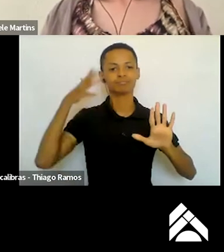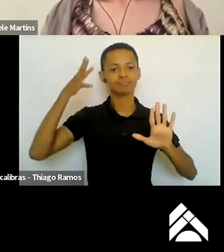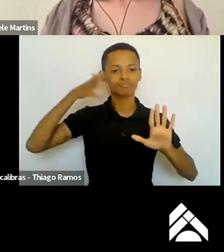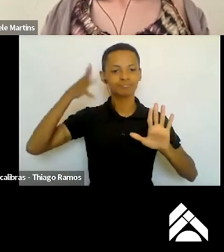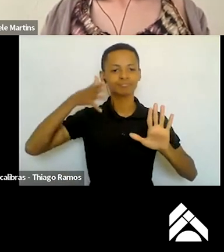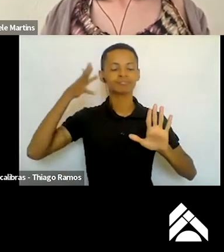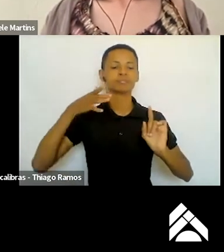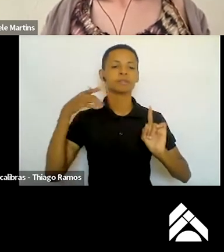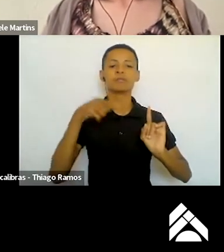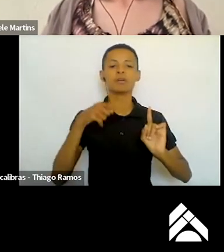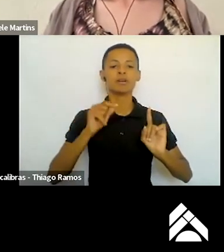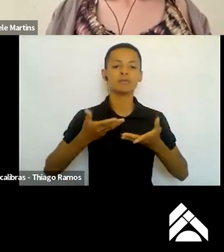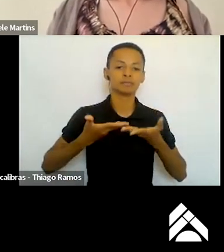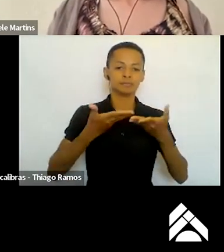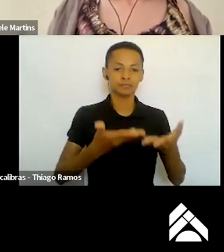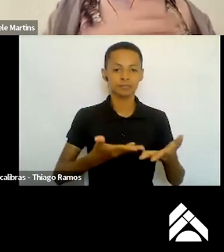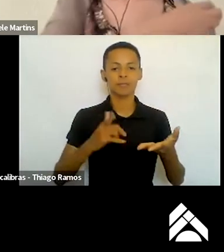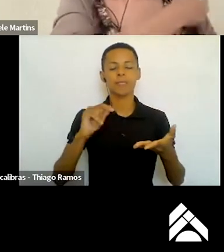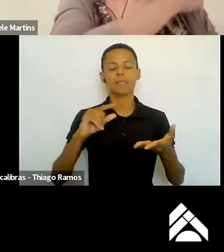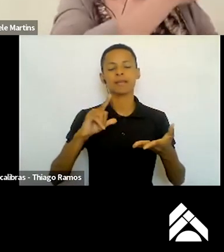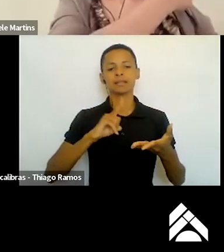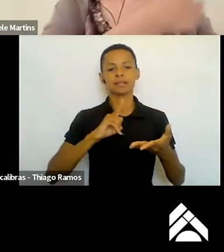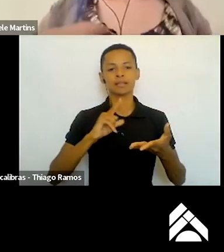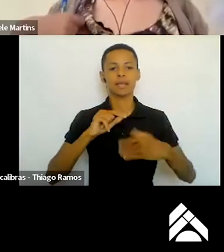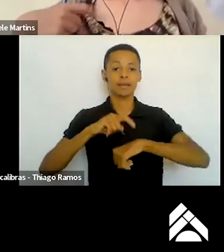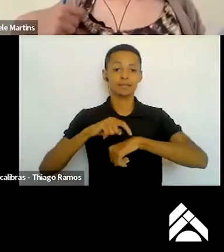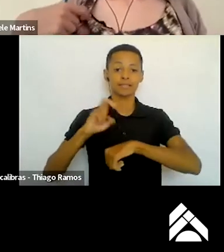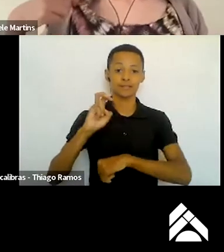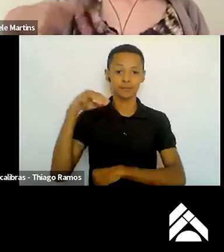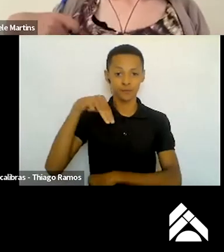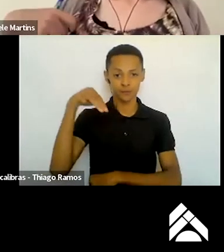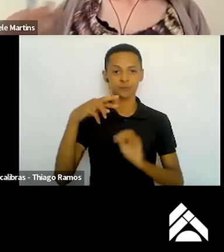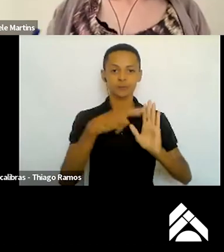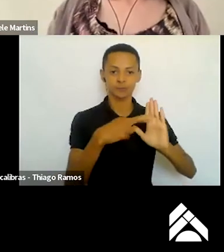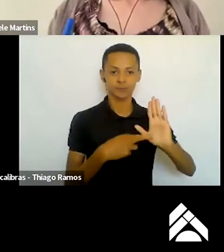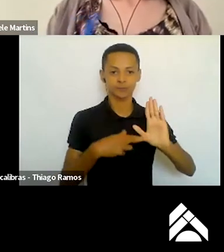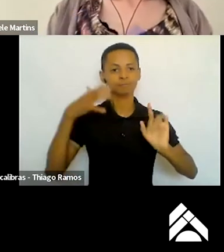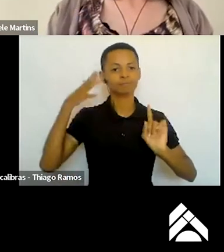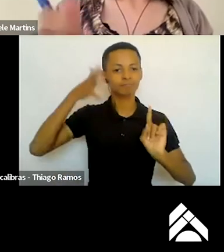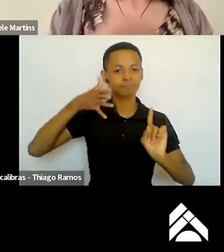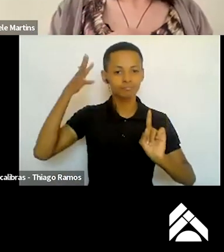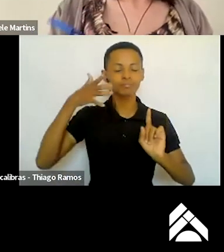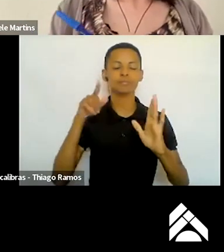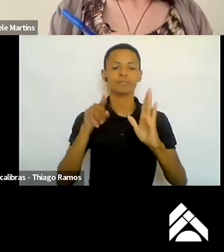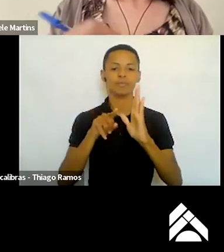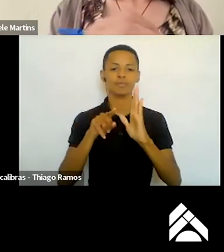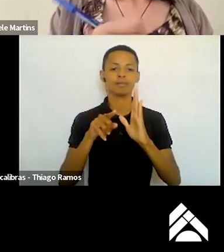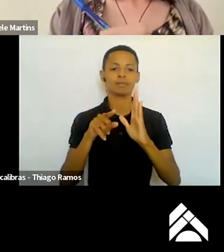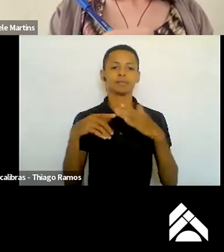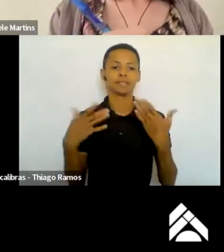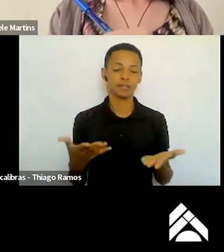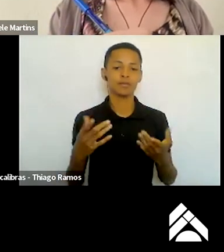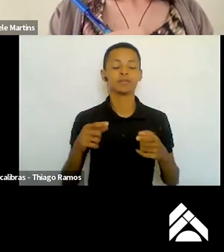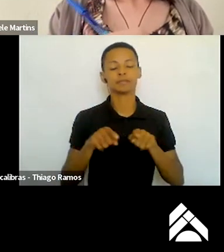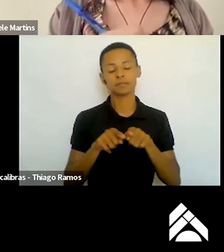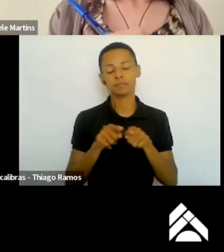palestrantes com uma regra de restar 5 minutos para a pergunta. Enfim, eu acho que